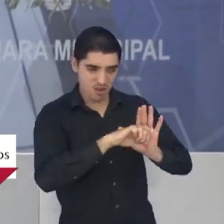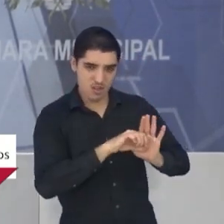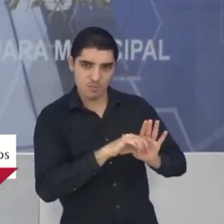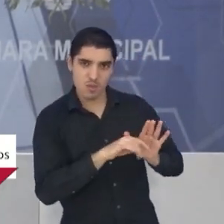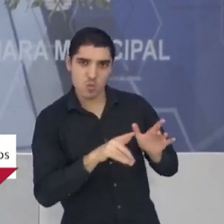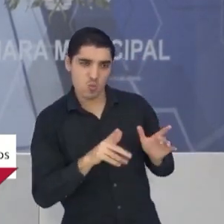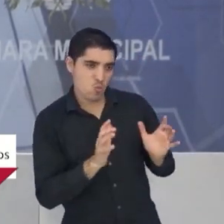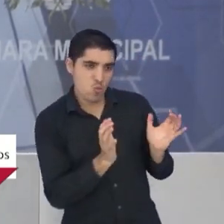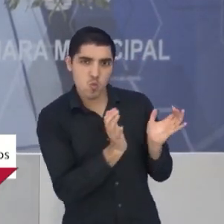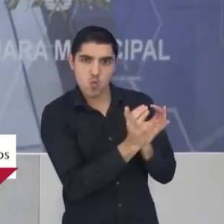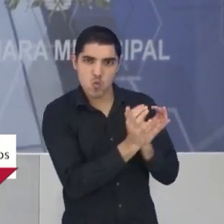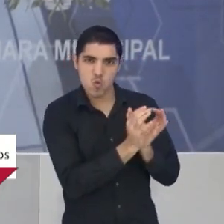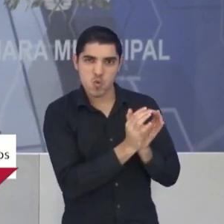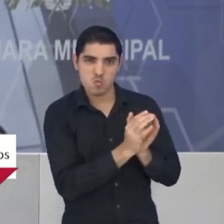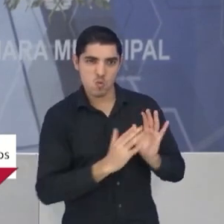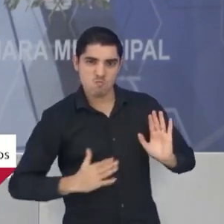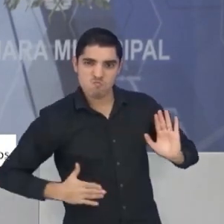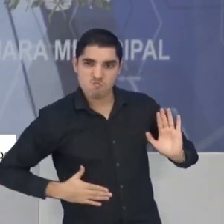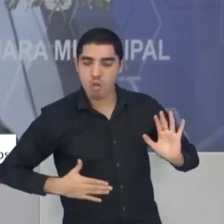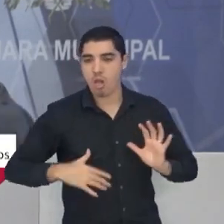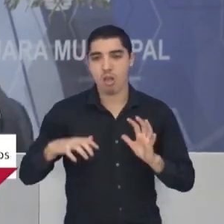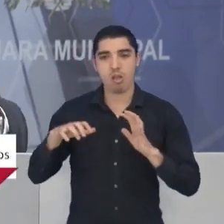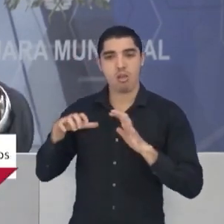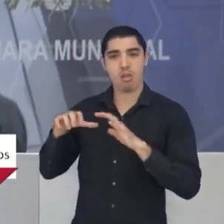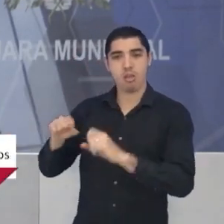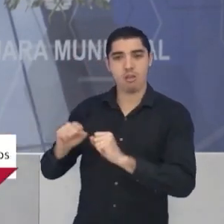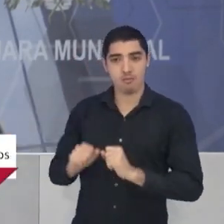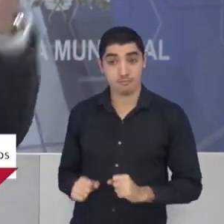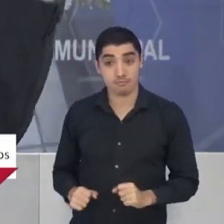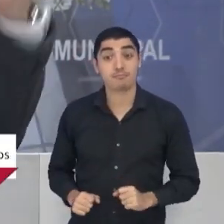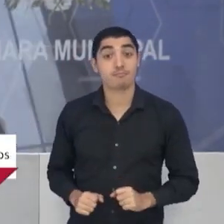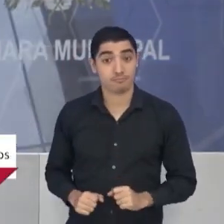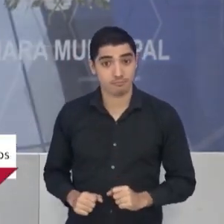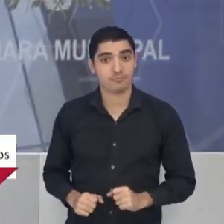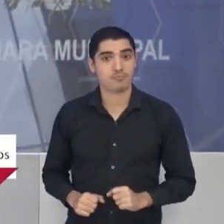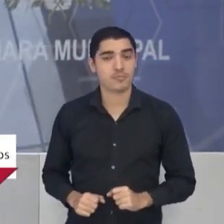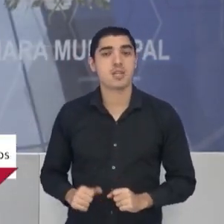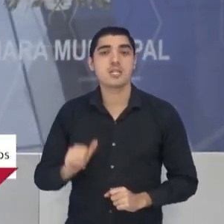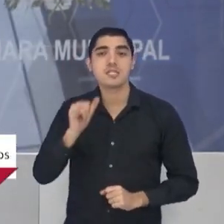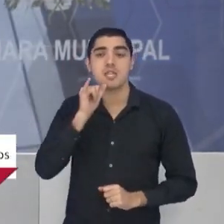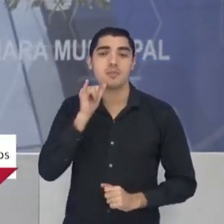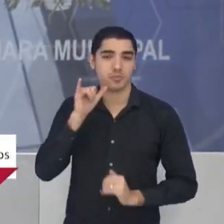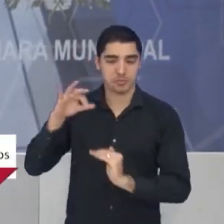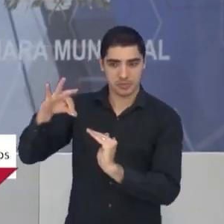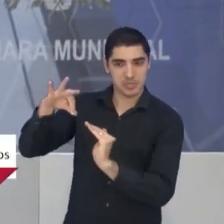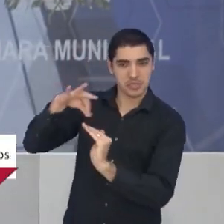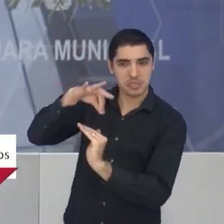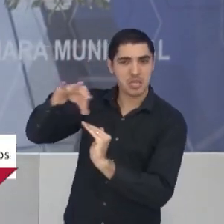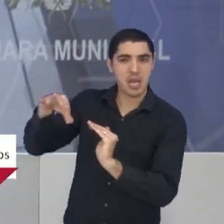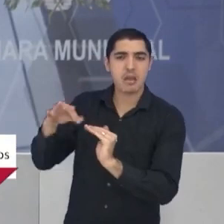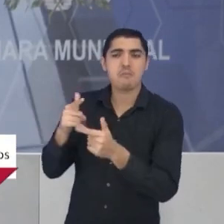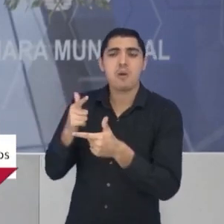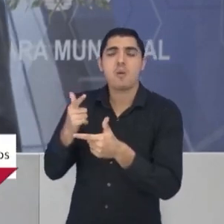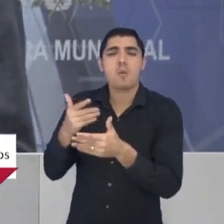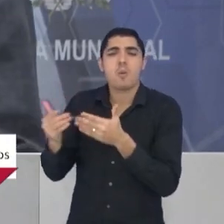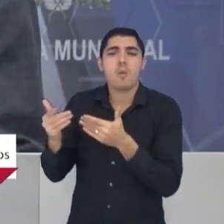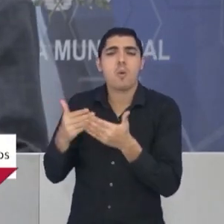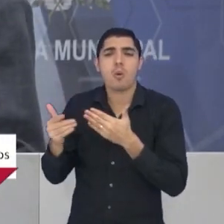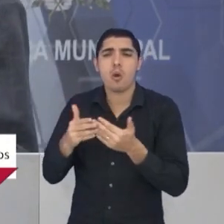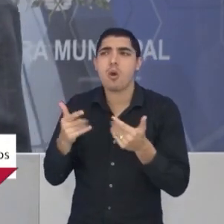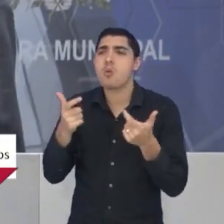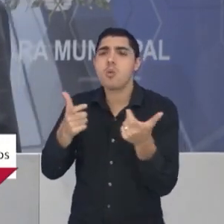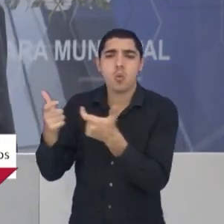organizado Então se apresenta para disputar a Santa Casa de se sabe lá da onde não não pode